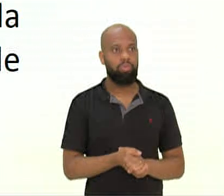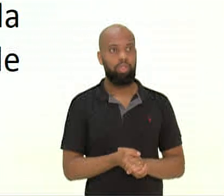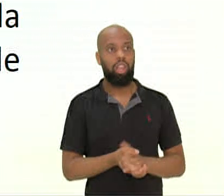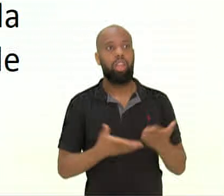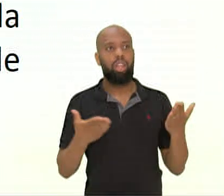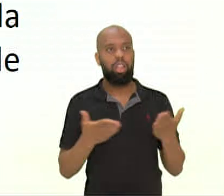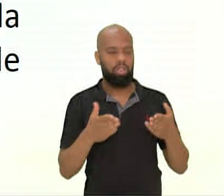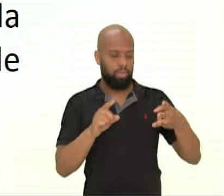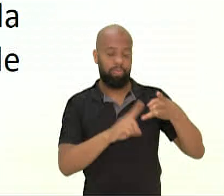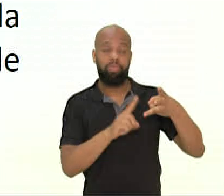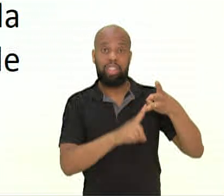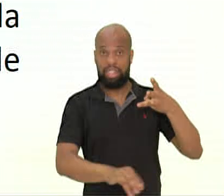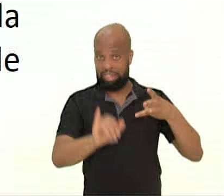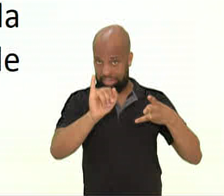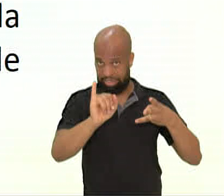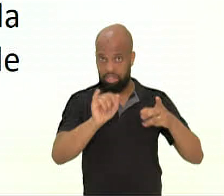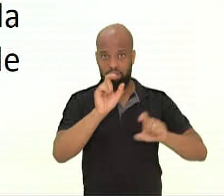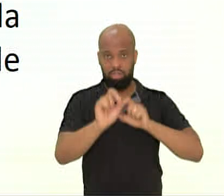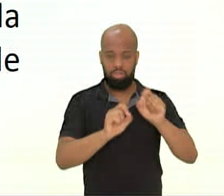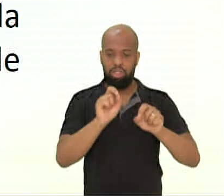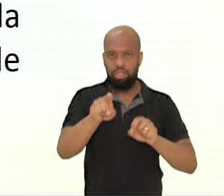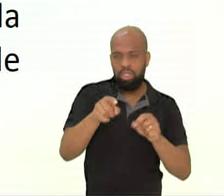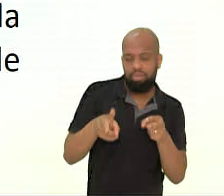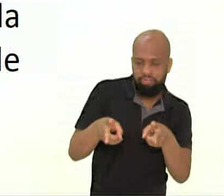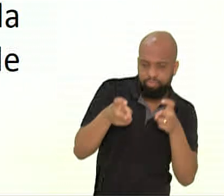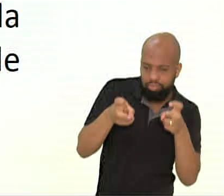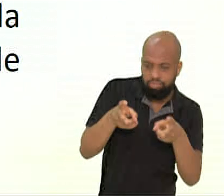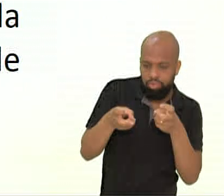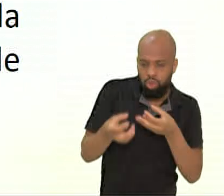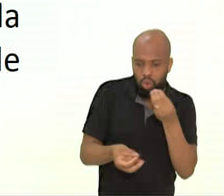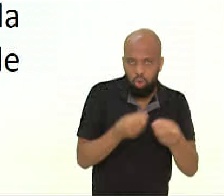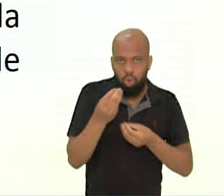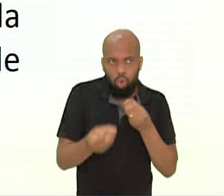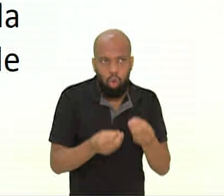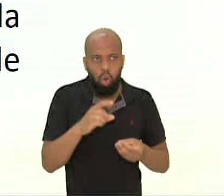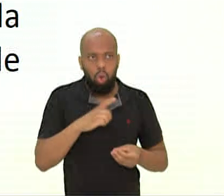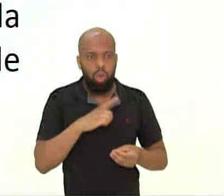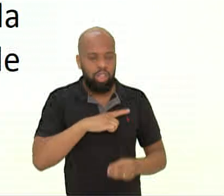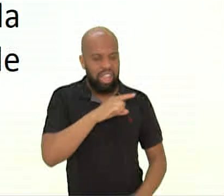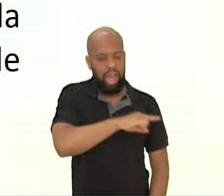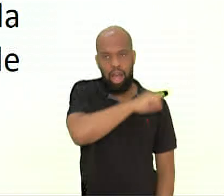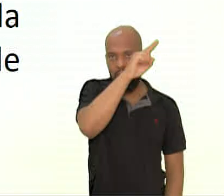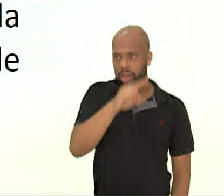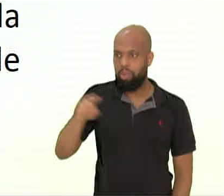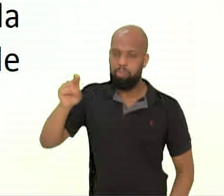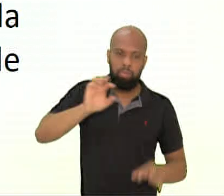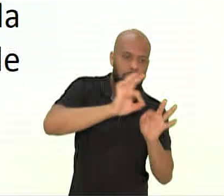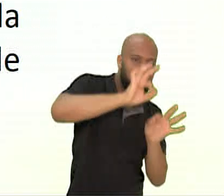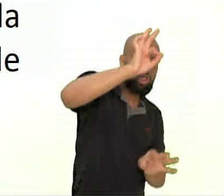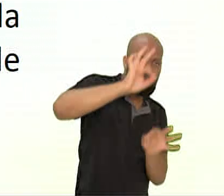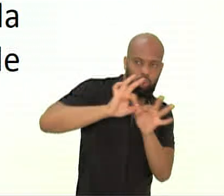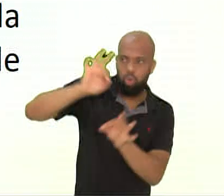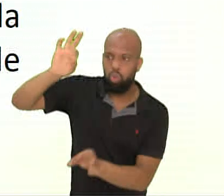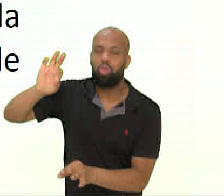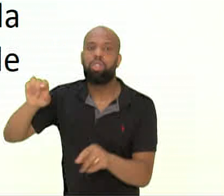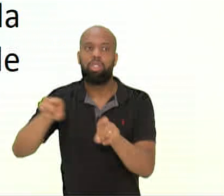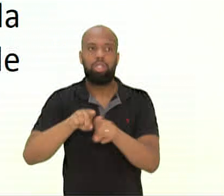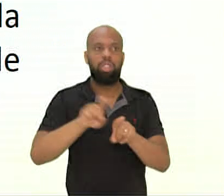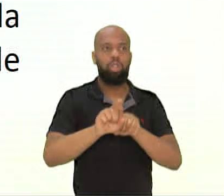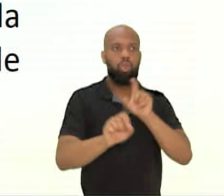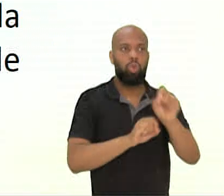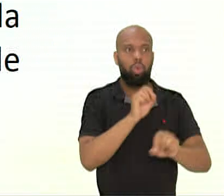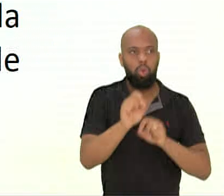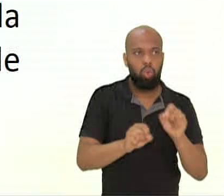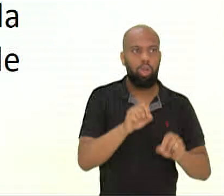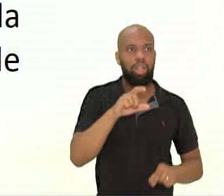intensidade sonora, que refere-se à percepção da amplitude da onda sonora. Frequentemente também é chamado de